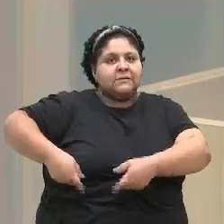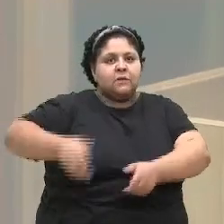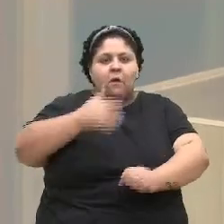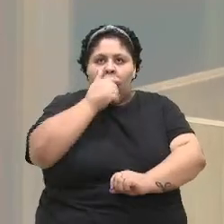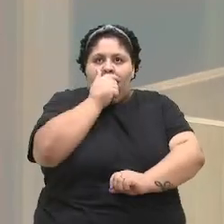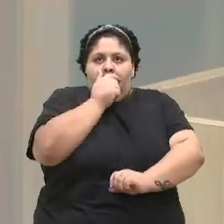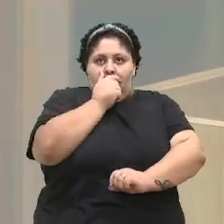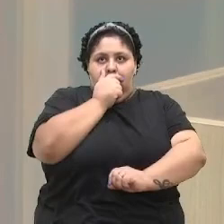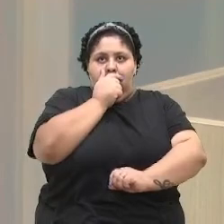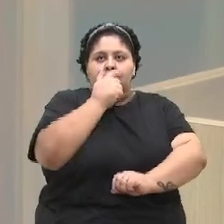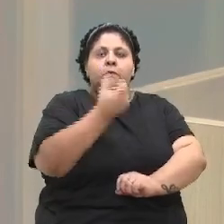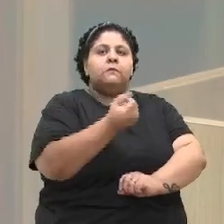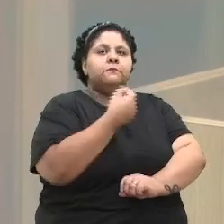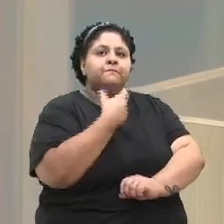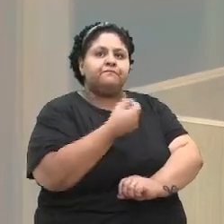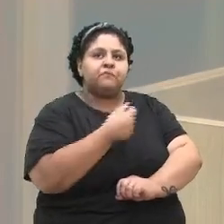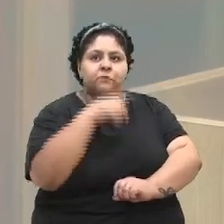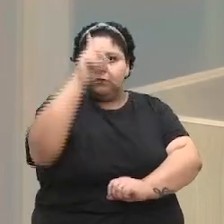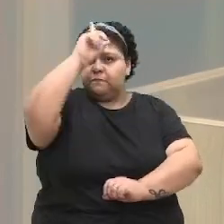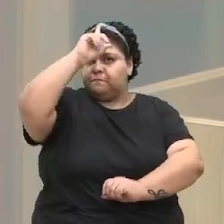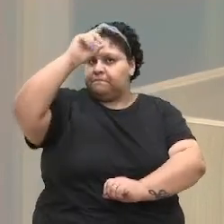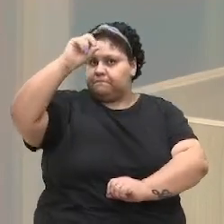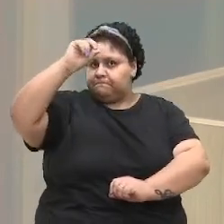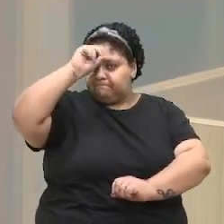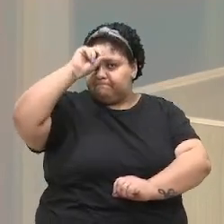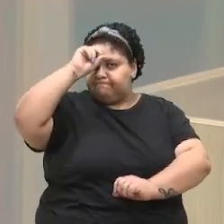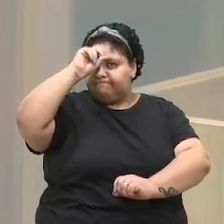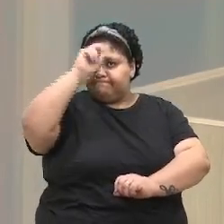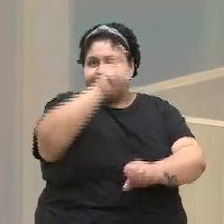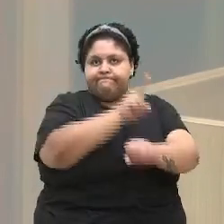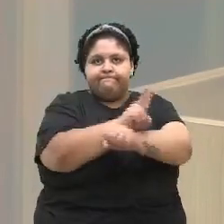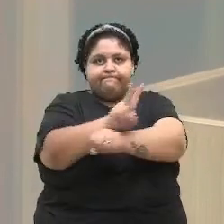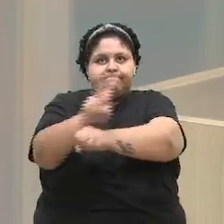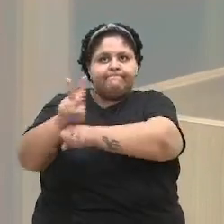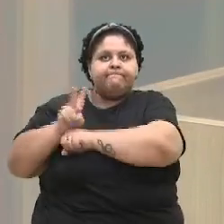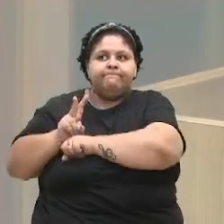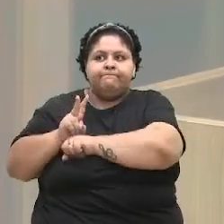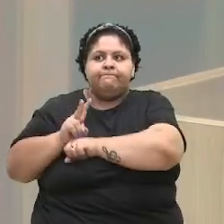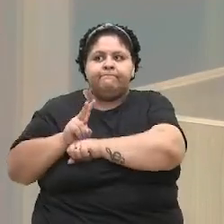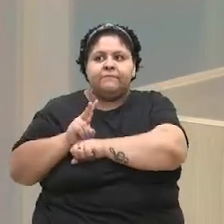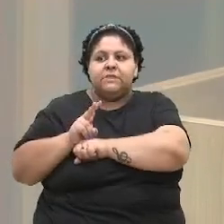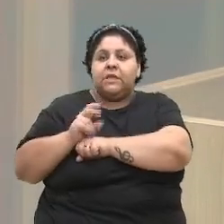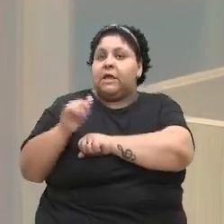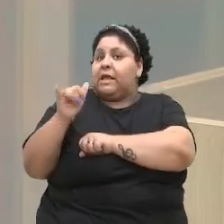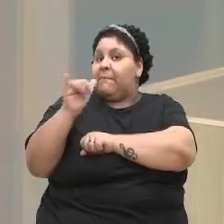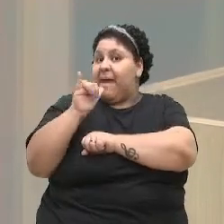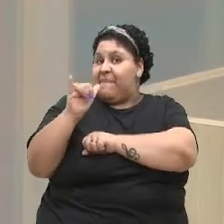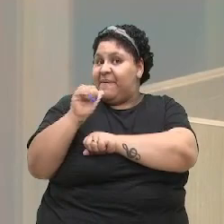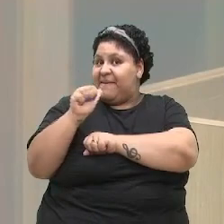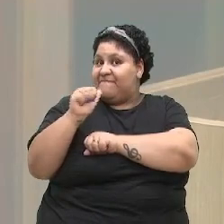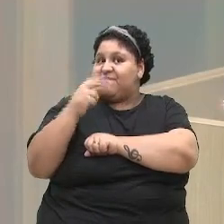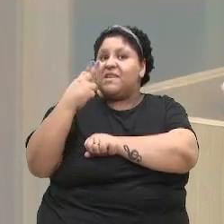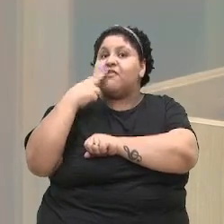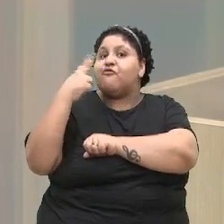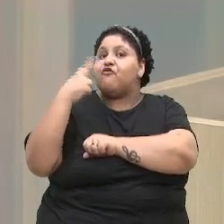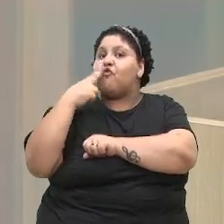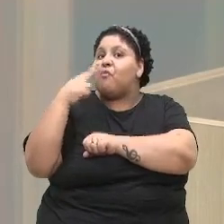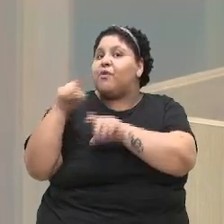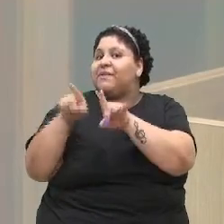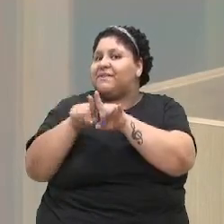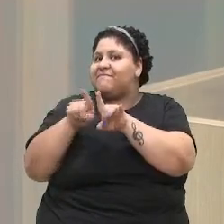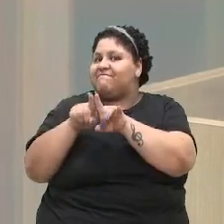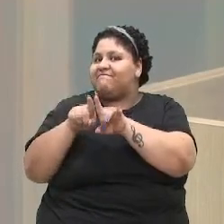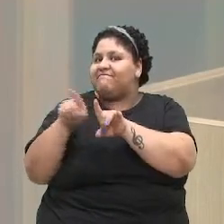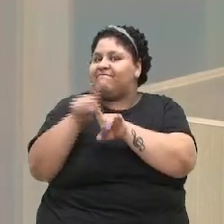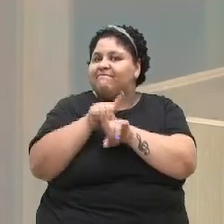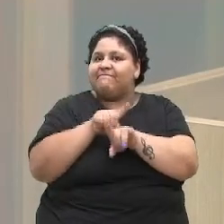com remédio com hospital com tratamento para aqueles que bebem e aqueles que fuma se o senhor botar